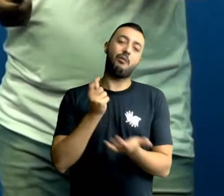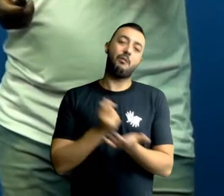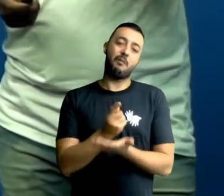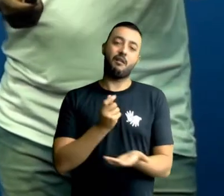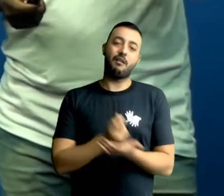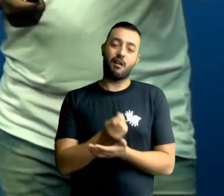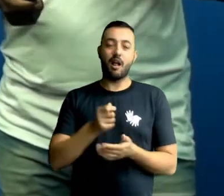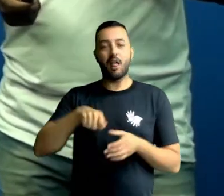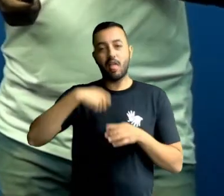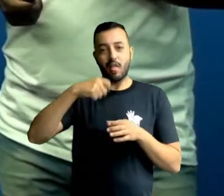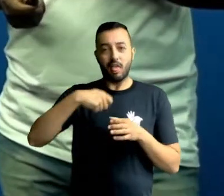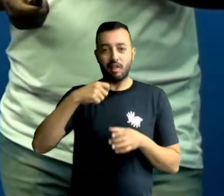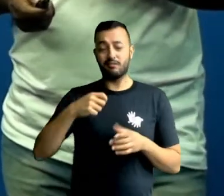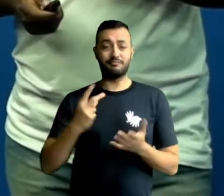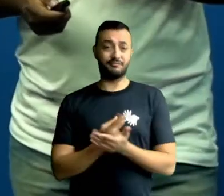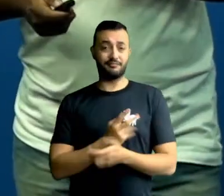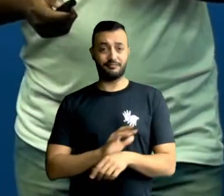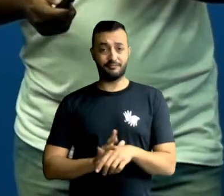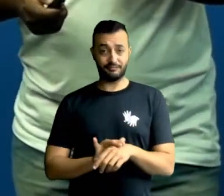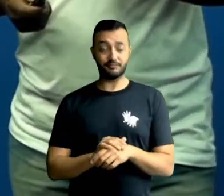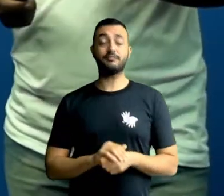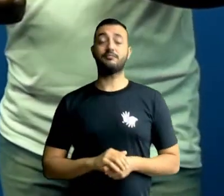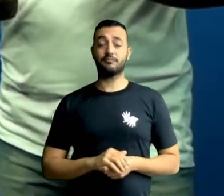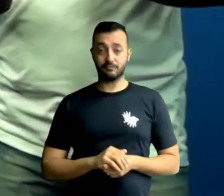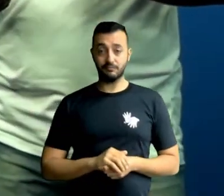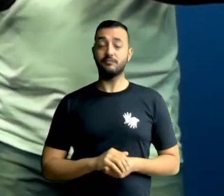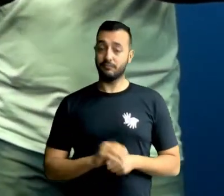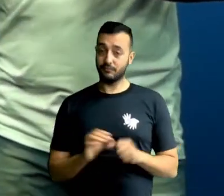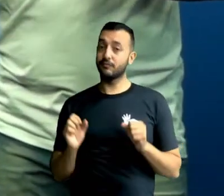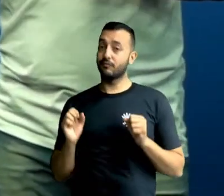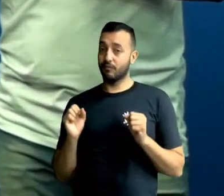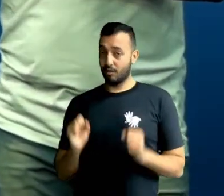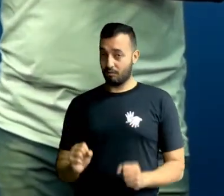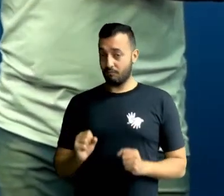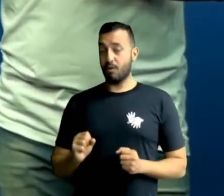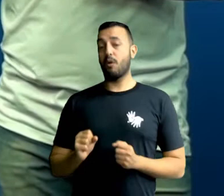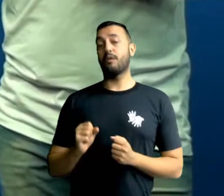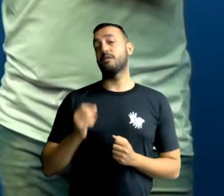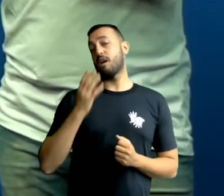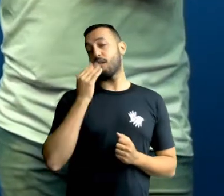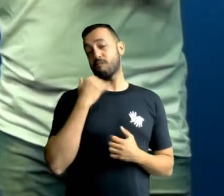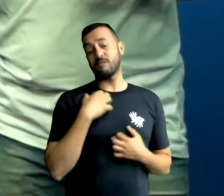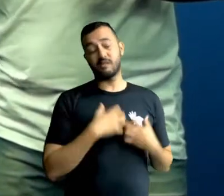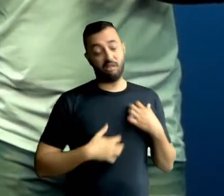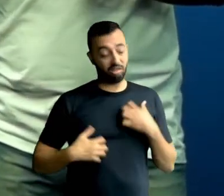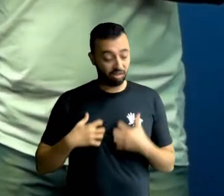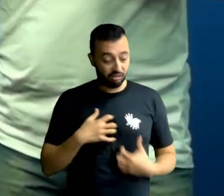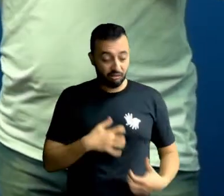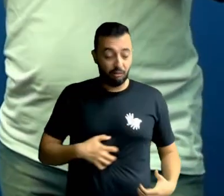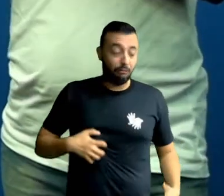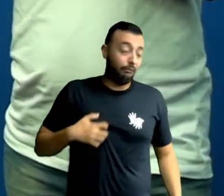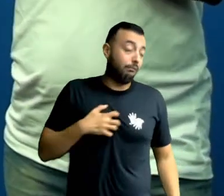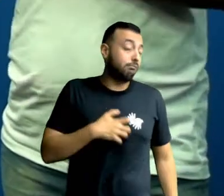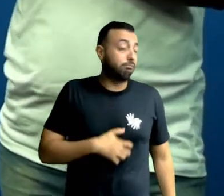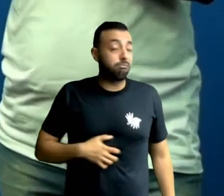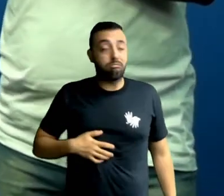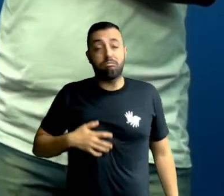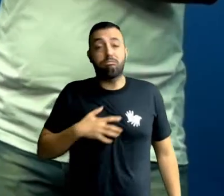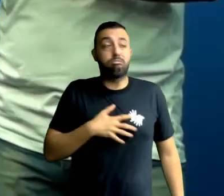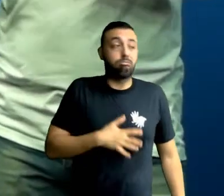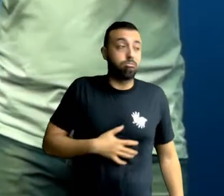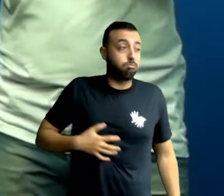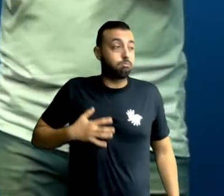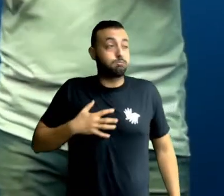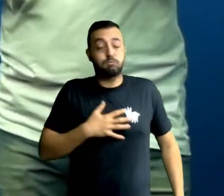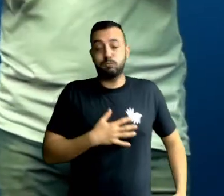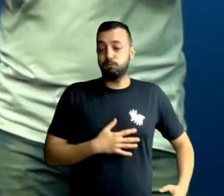validade pode causar mal a você. Pode lhe causar uma toxinfecção alimentar. E com essa toxinfecção alimentar,